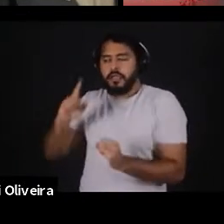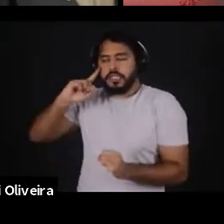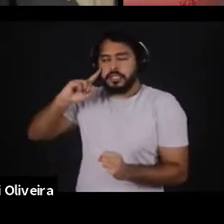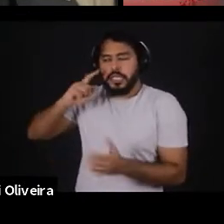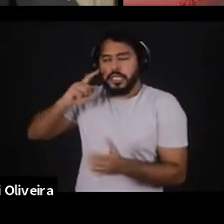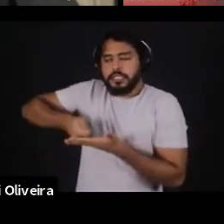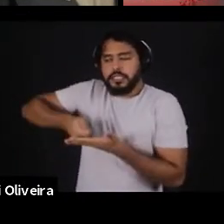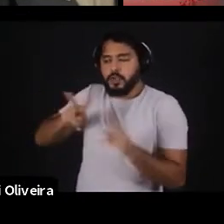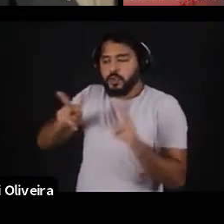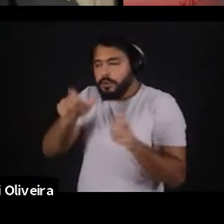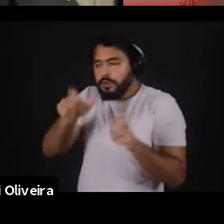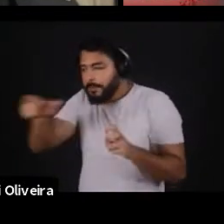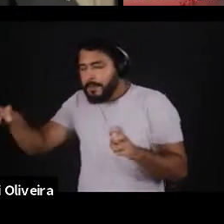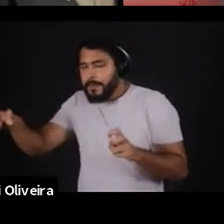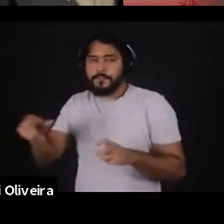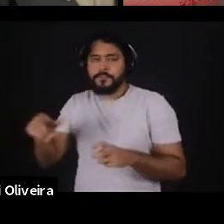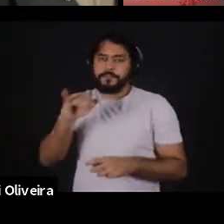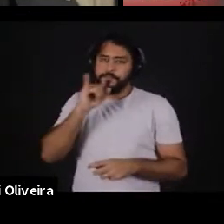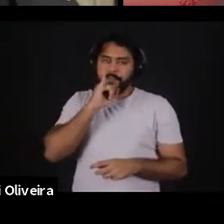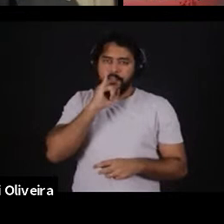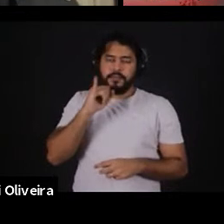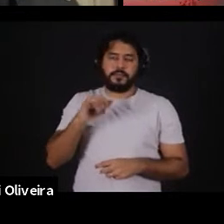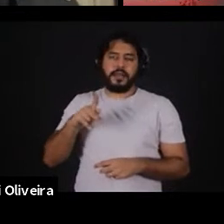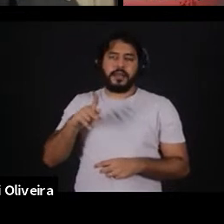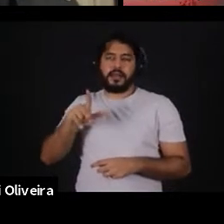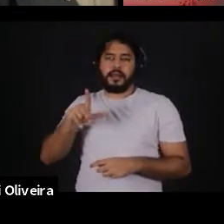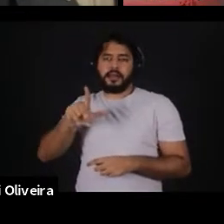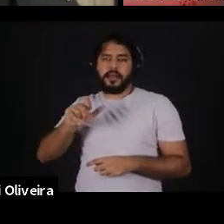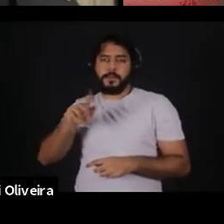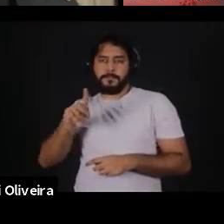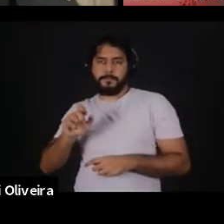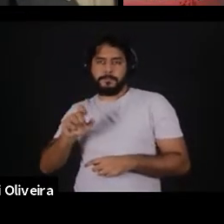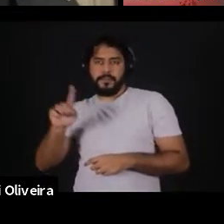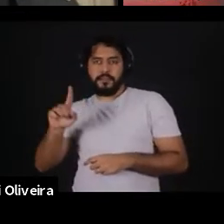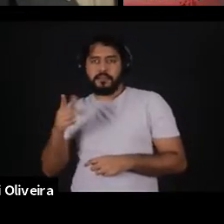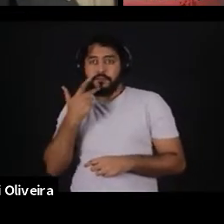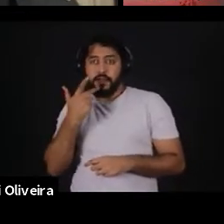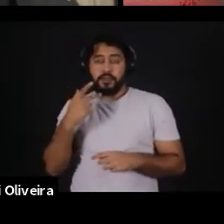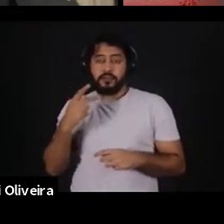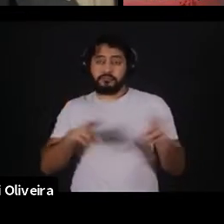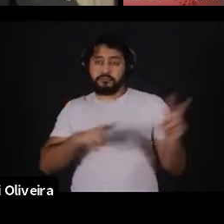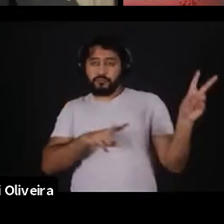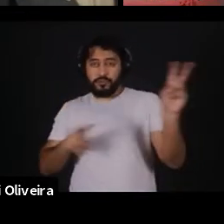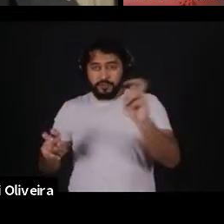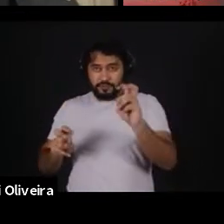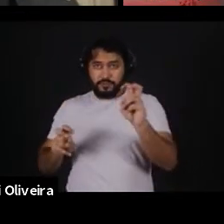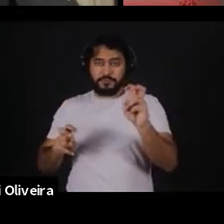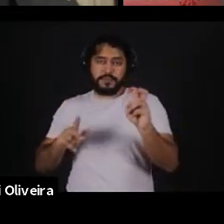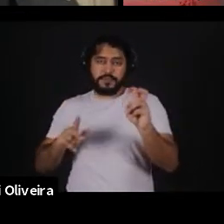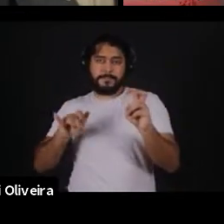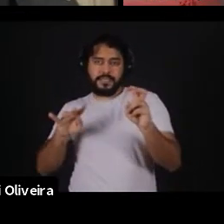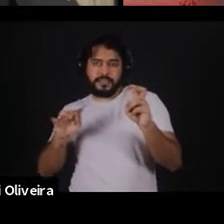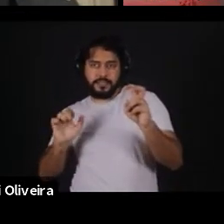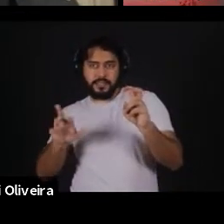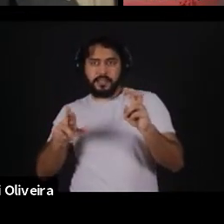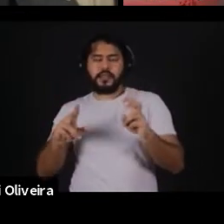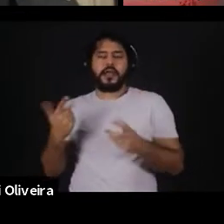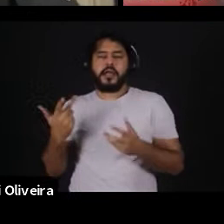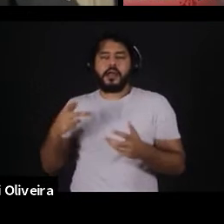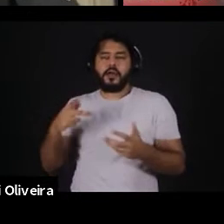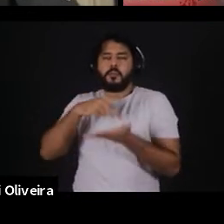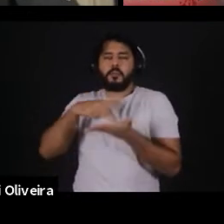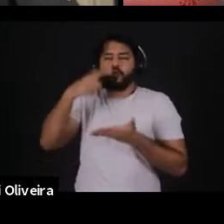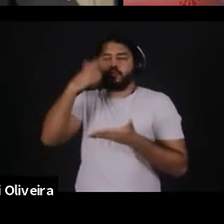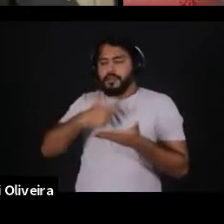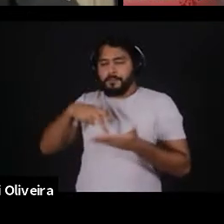Quando o Lepec ele vai falar no Exaurir a Dança, ele vai falar de uma citação do Peter Sloterdijk, que é o puro ser para o movimento, e eu tento articular essas